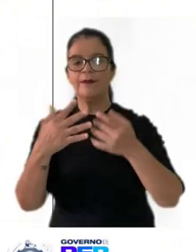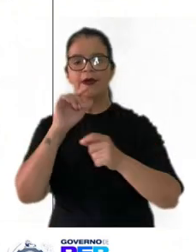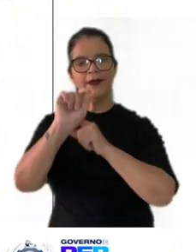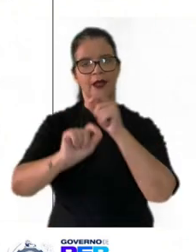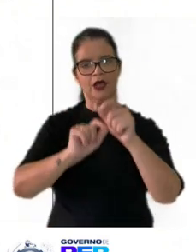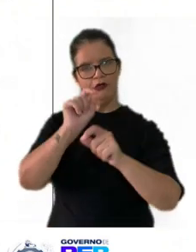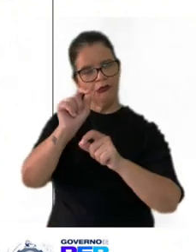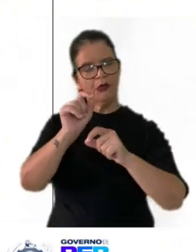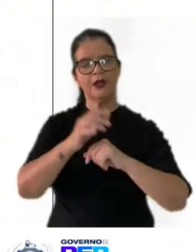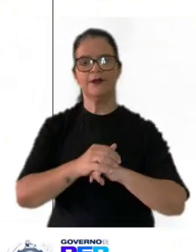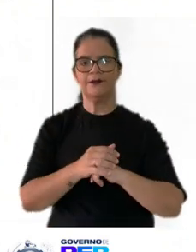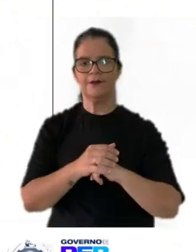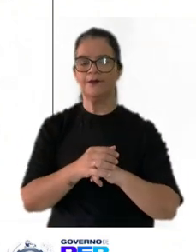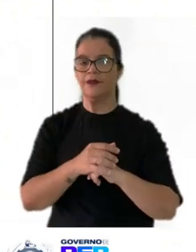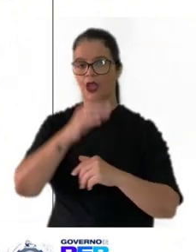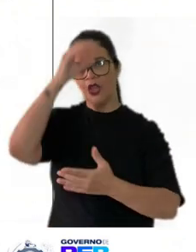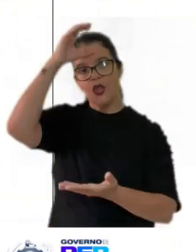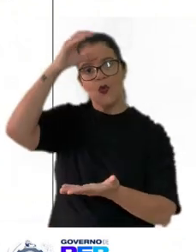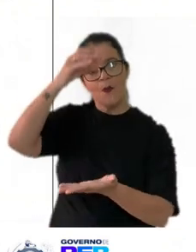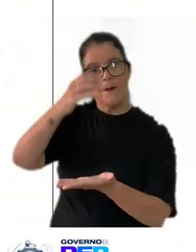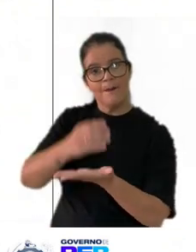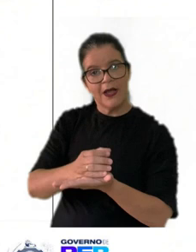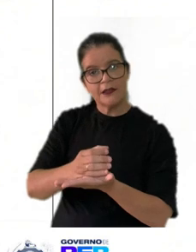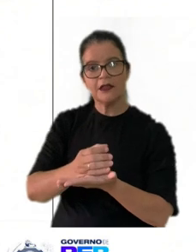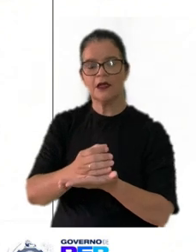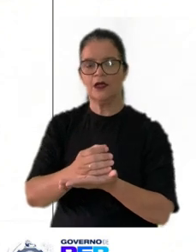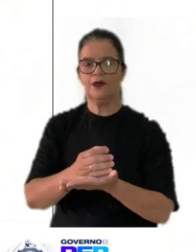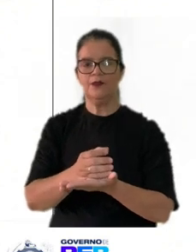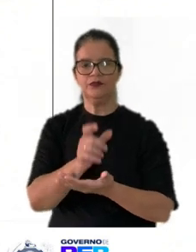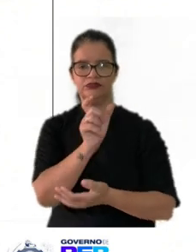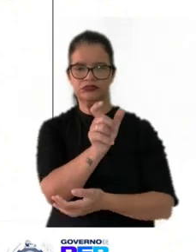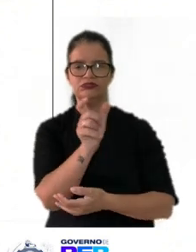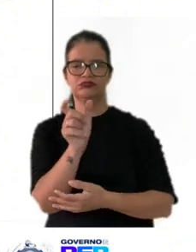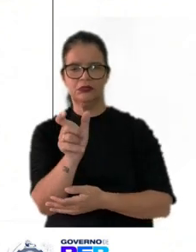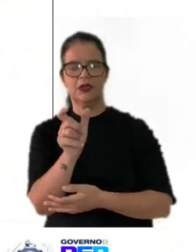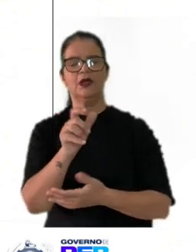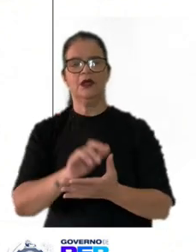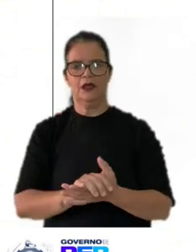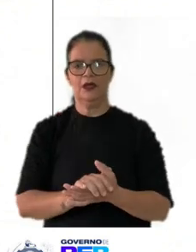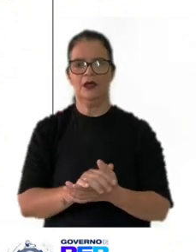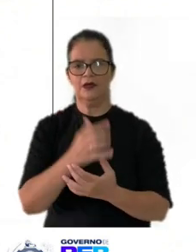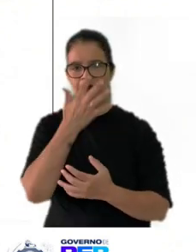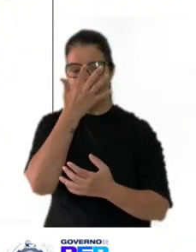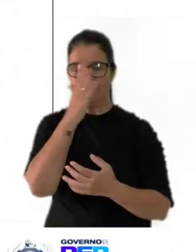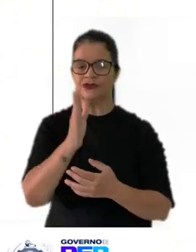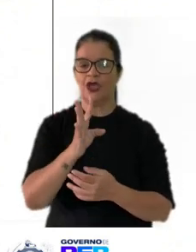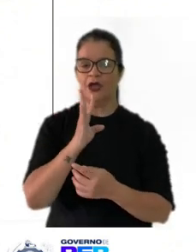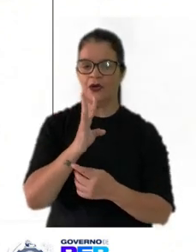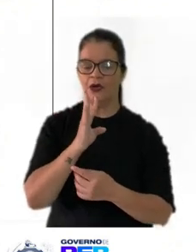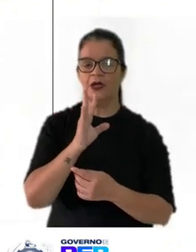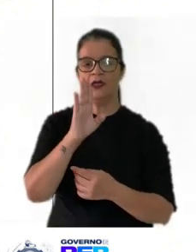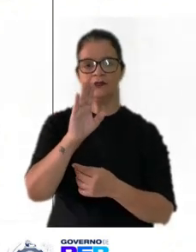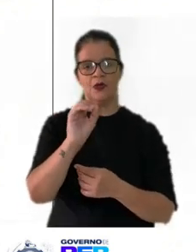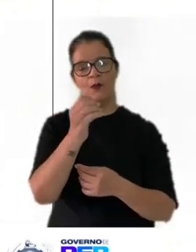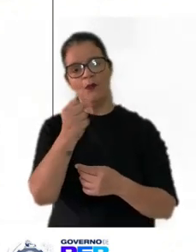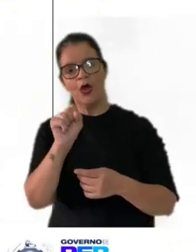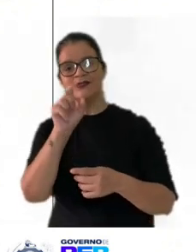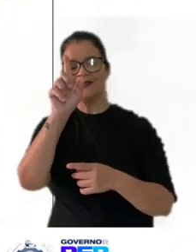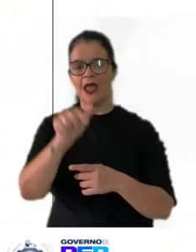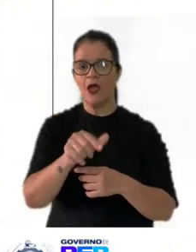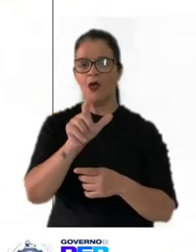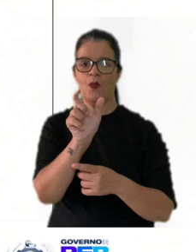que o patrão wants to know boss a gente já sabe né a gente já conhece a palavra boss é uma palavra até bem